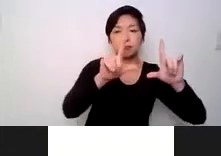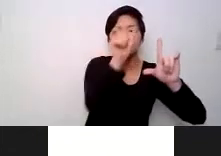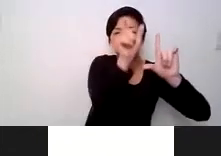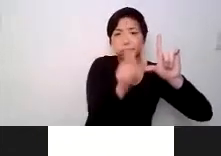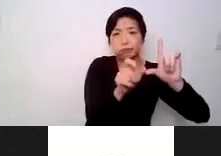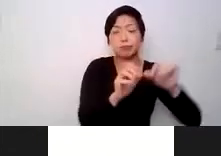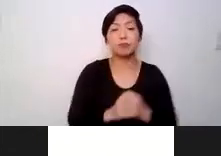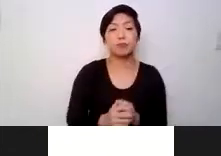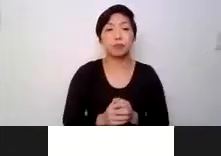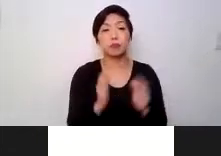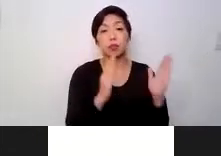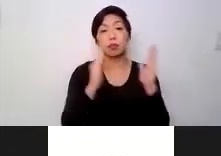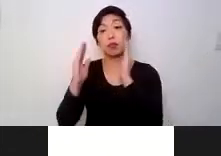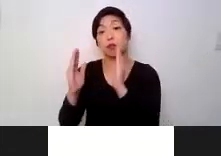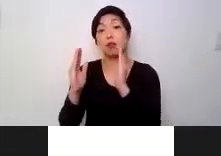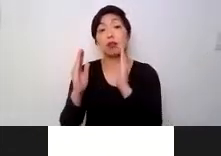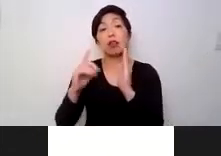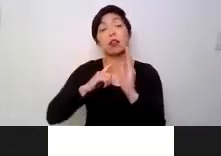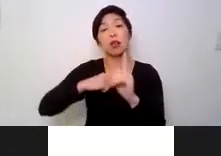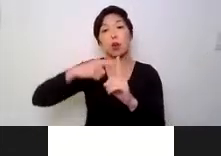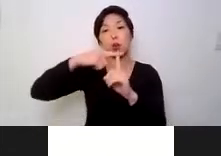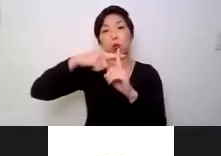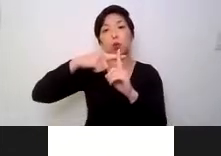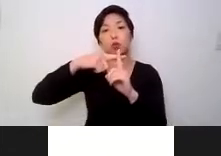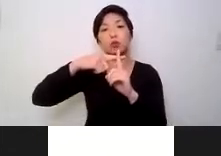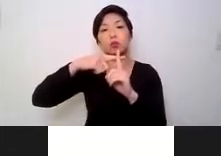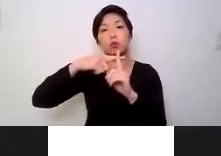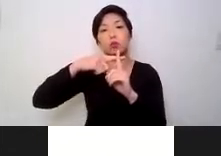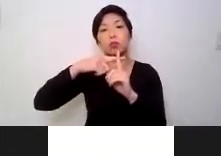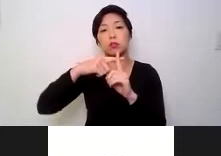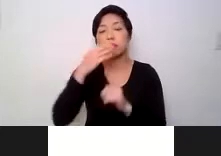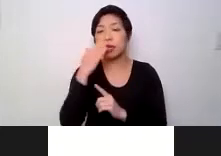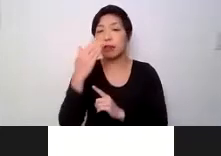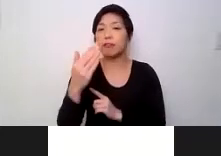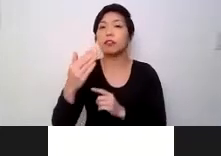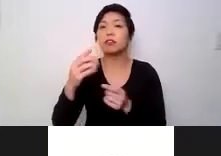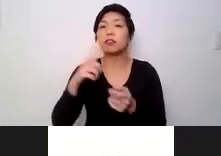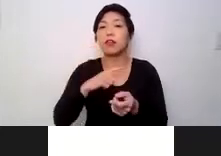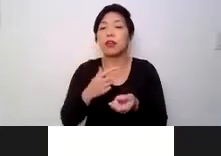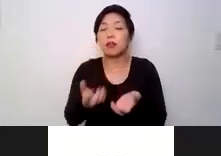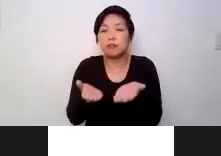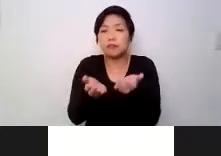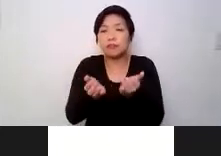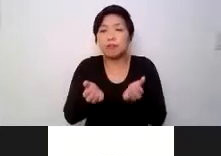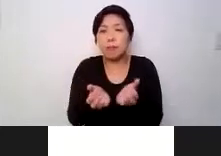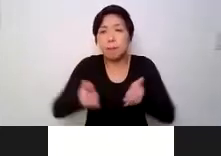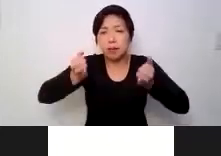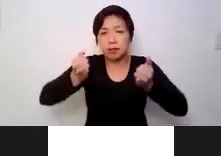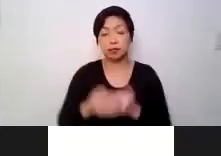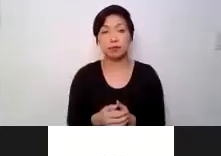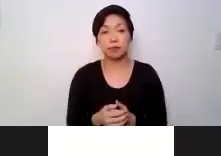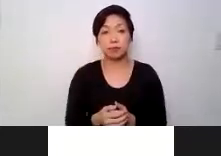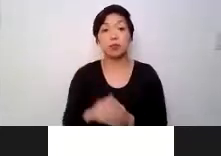porção esquerda uma grande cruz em frente no chão uma pira nos outros croquis o cubo volta a